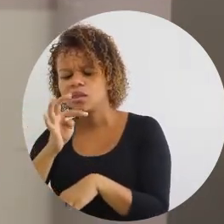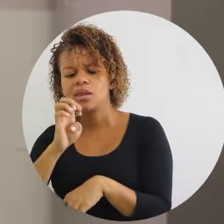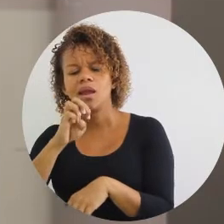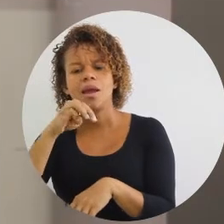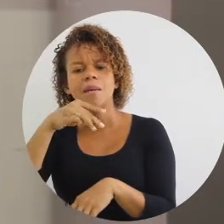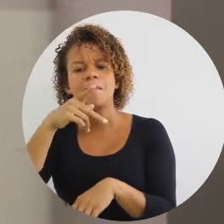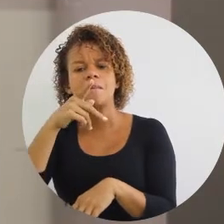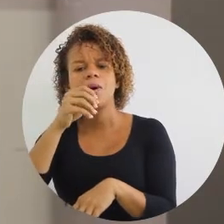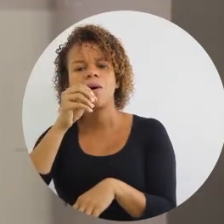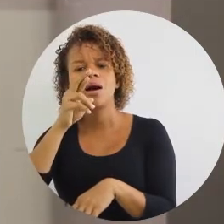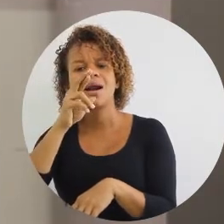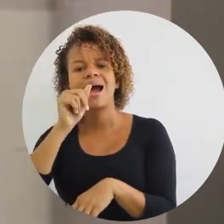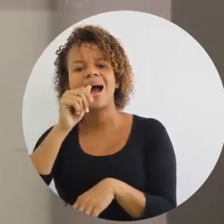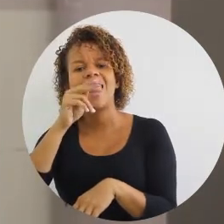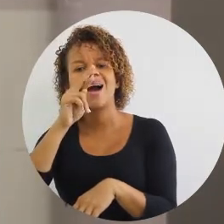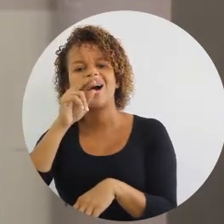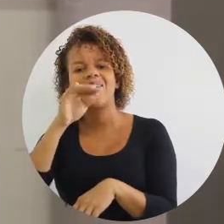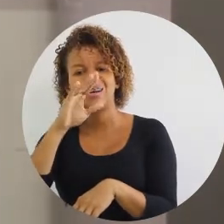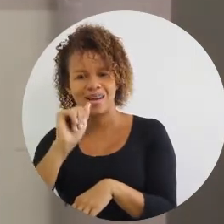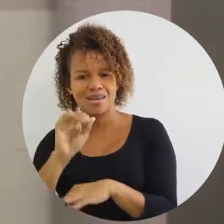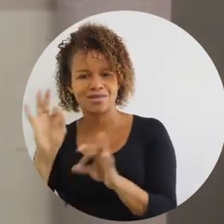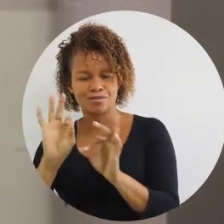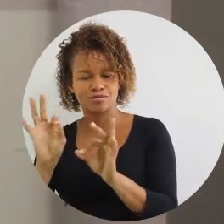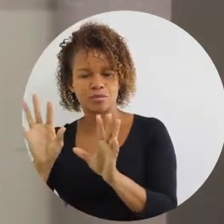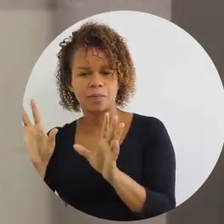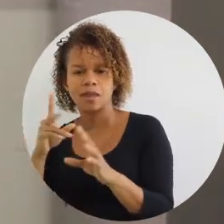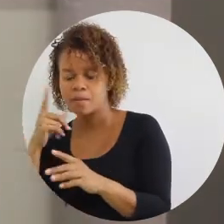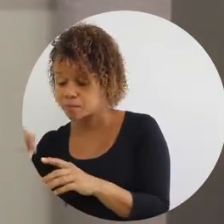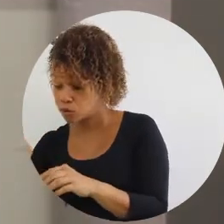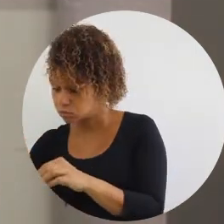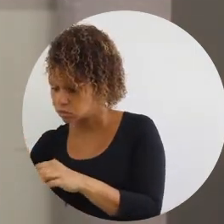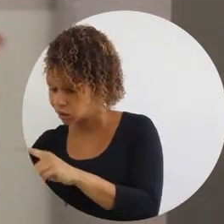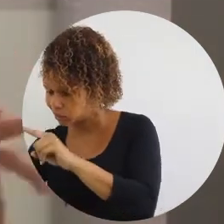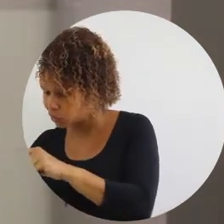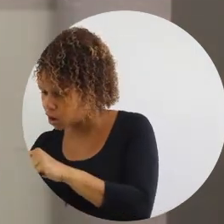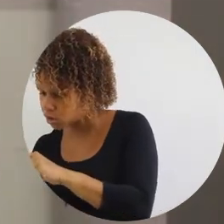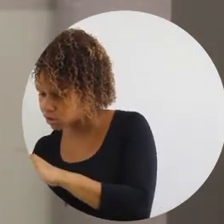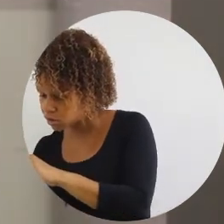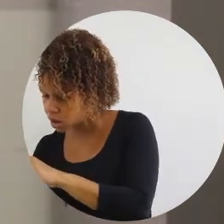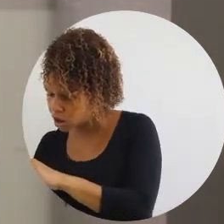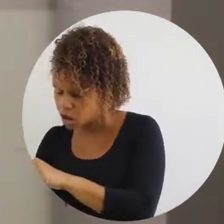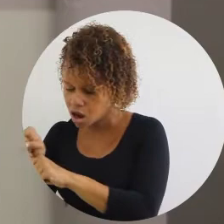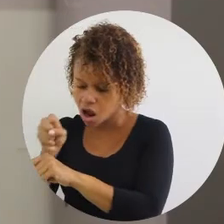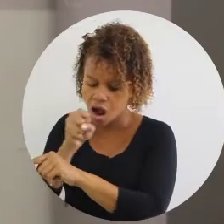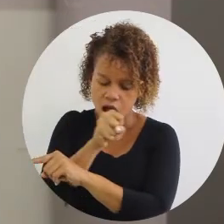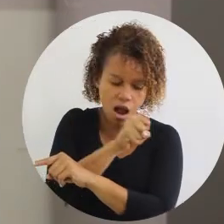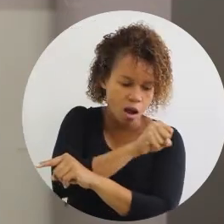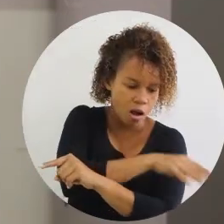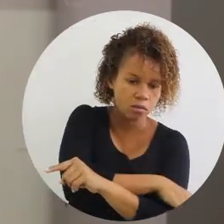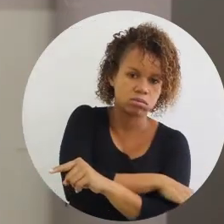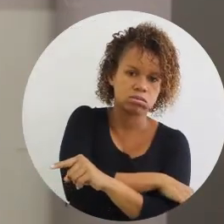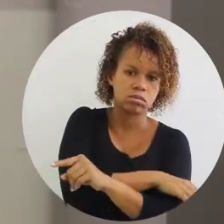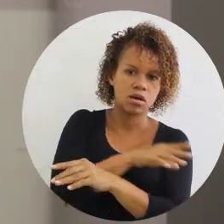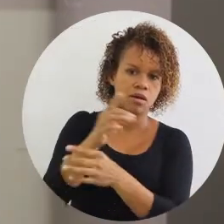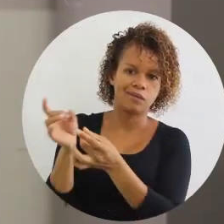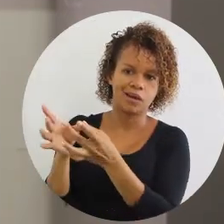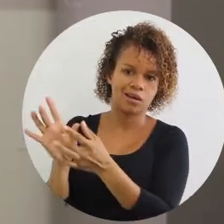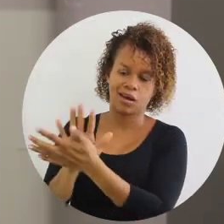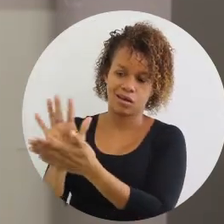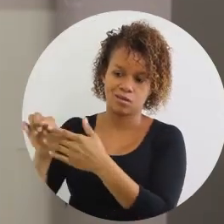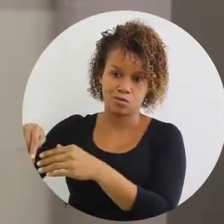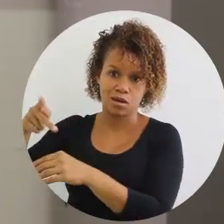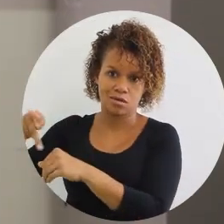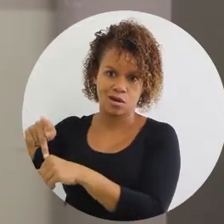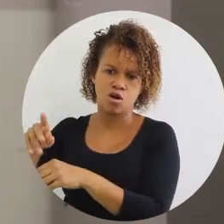país. E aí elas depois sairão novamente, então elas não serão comercializadas. Quando acontece